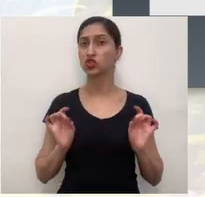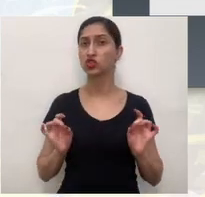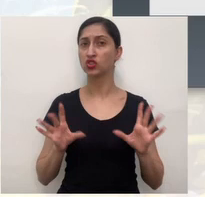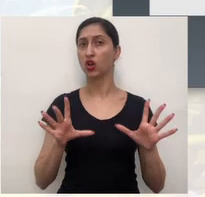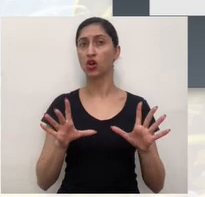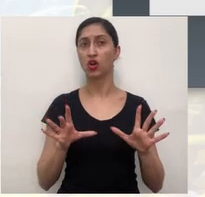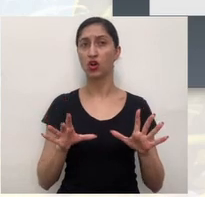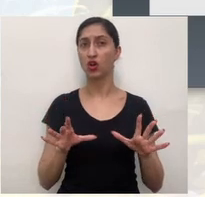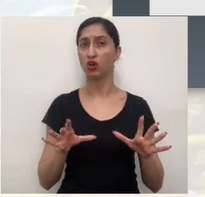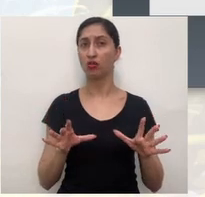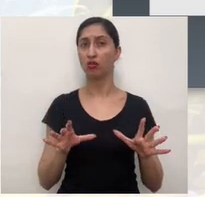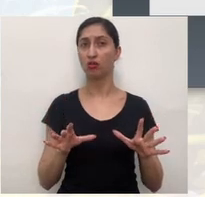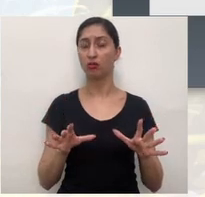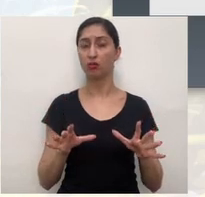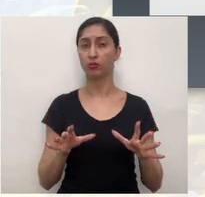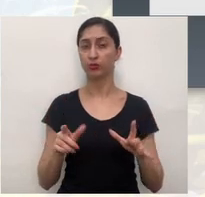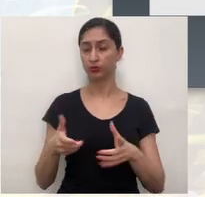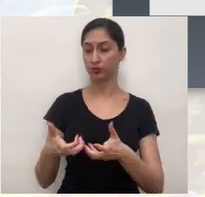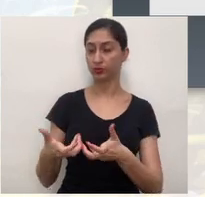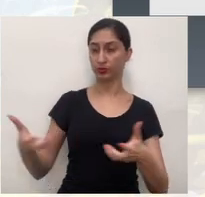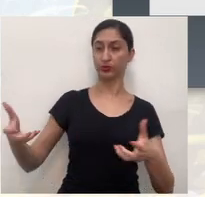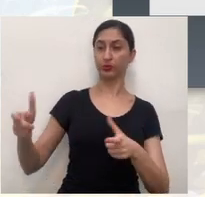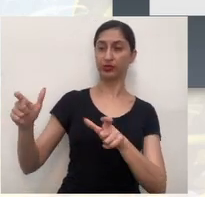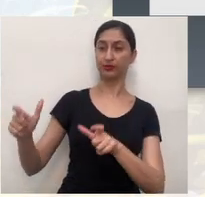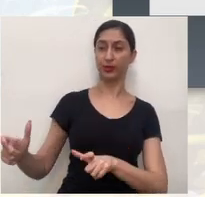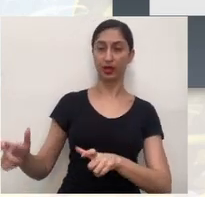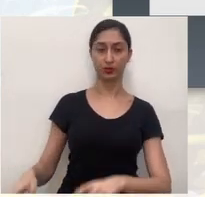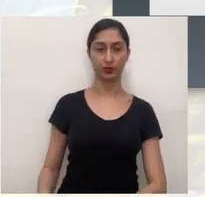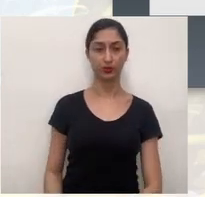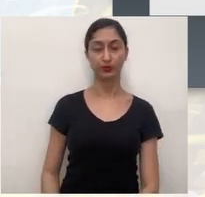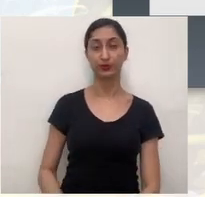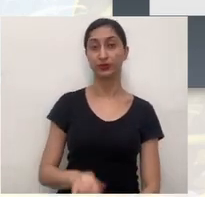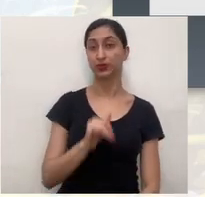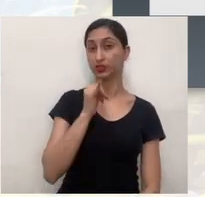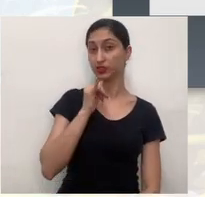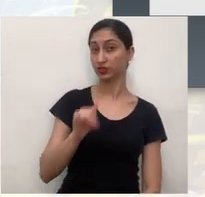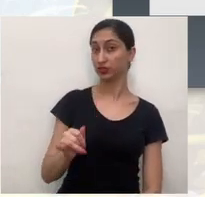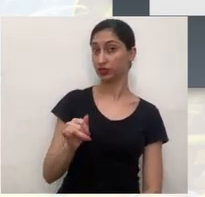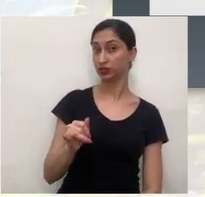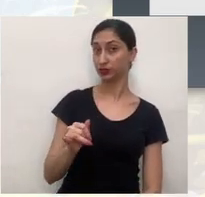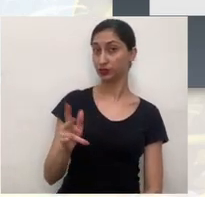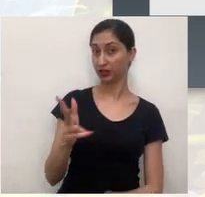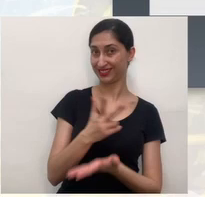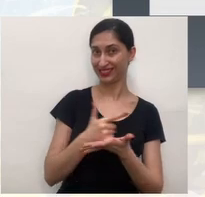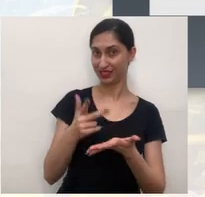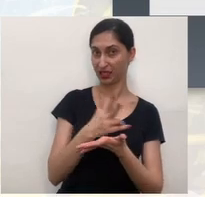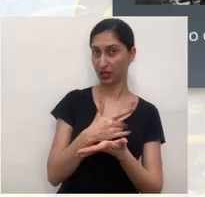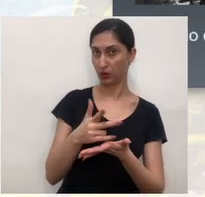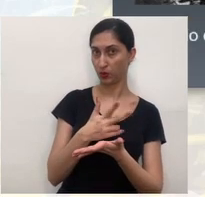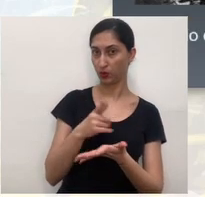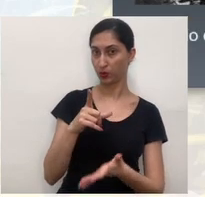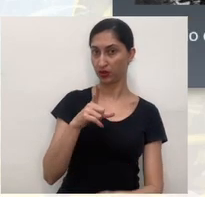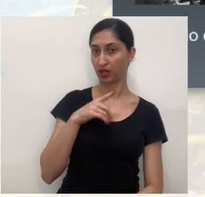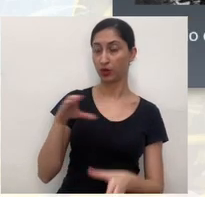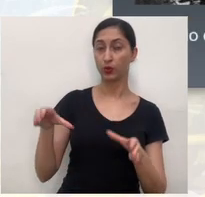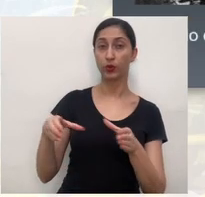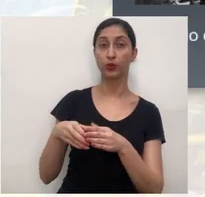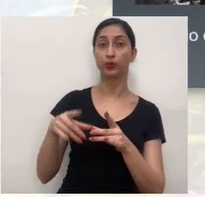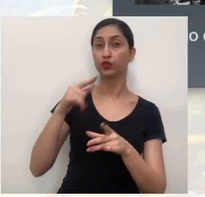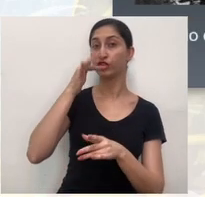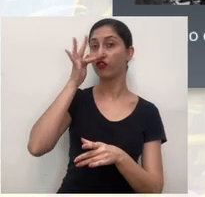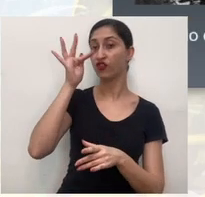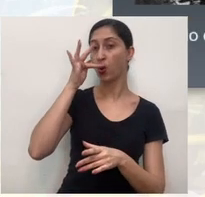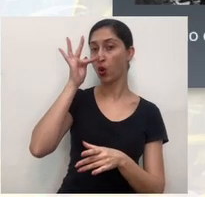canteiro. Esse canteiro é um canteiro que eles chamavam, no desenho está escrito, grupo de